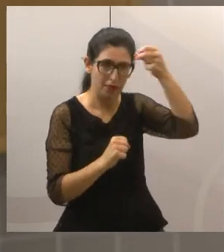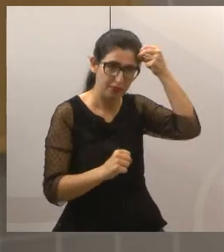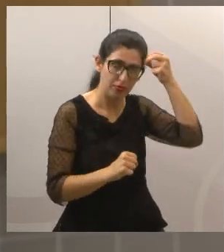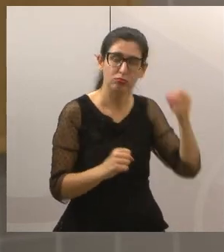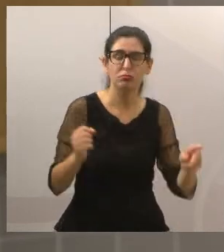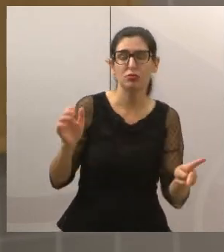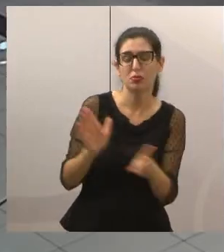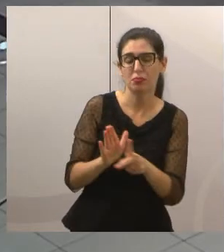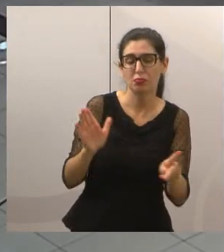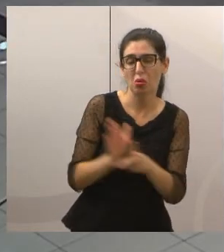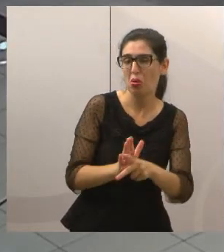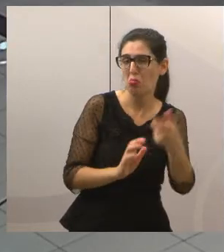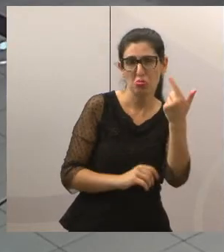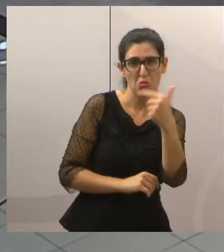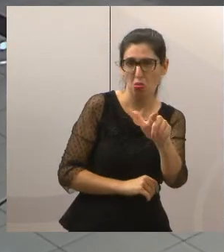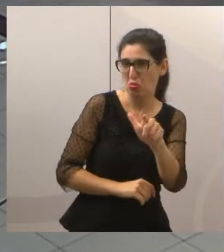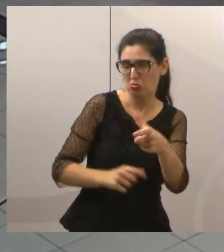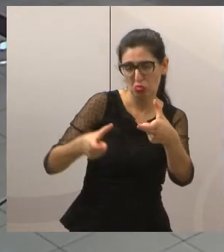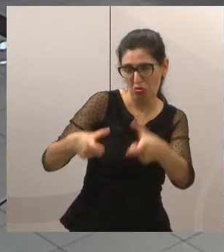lado.